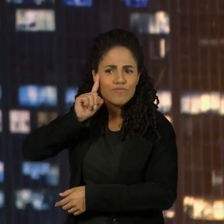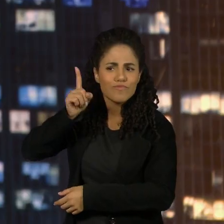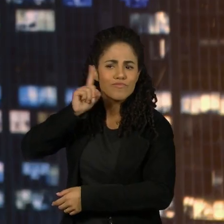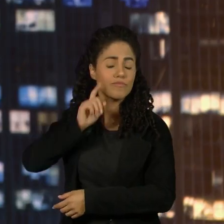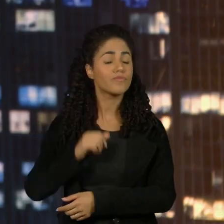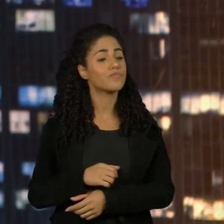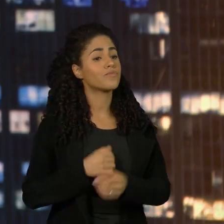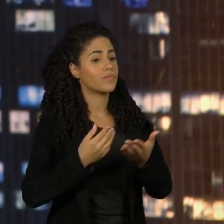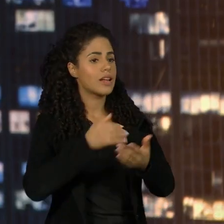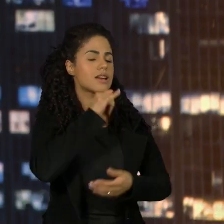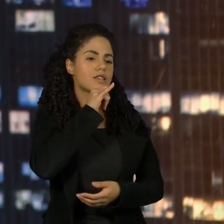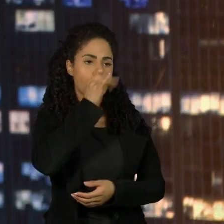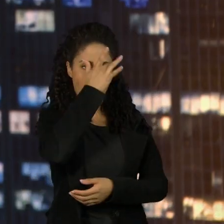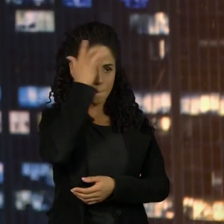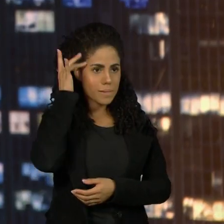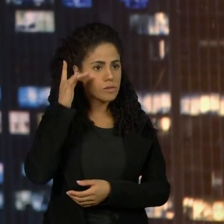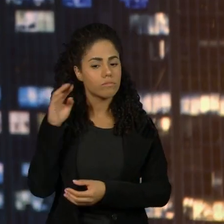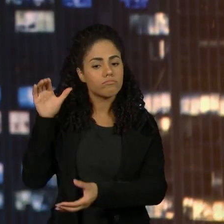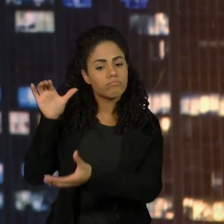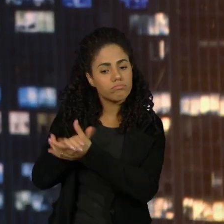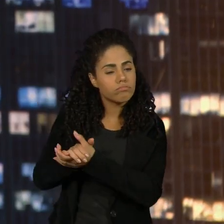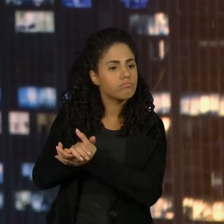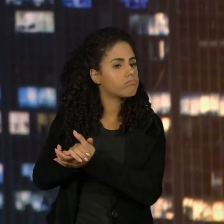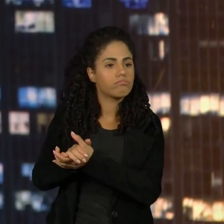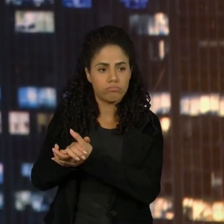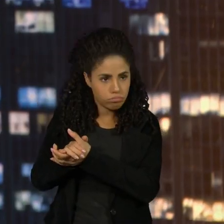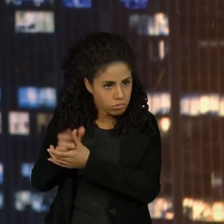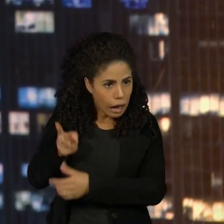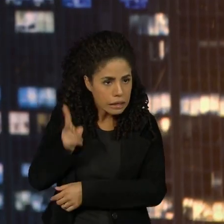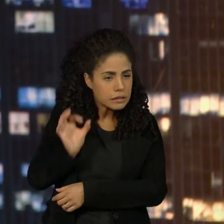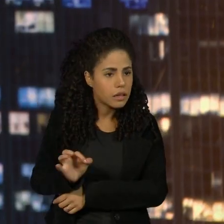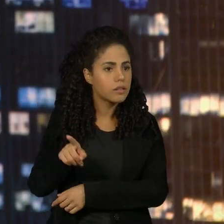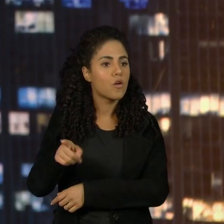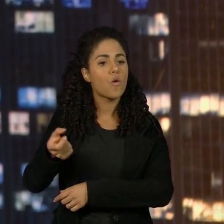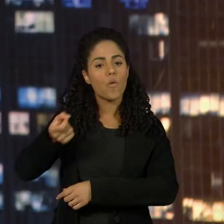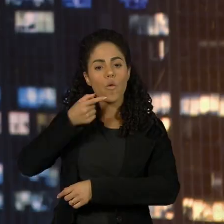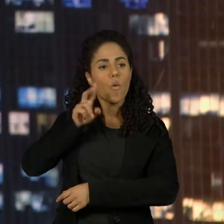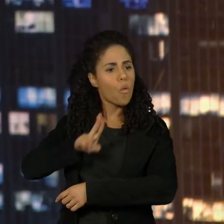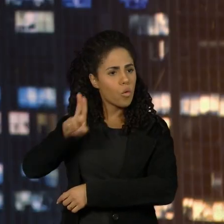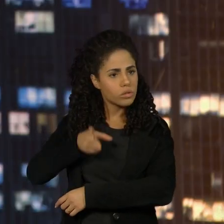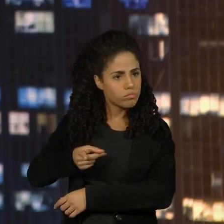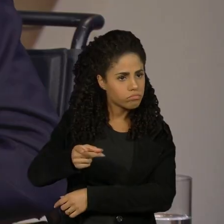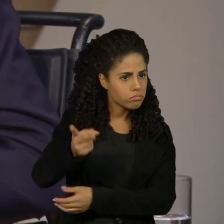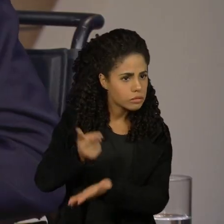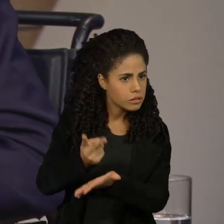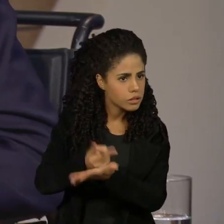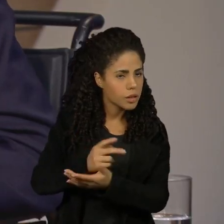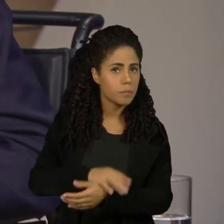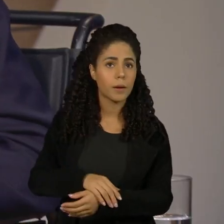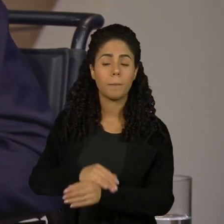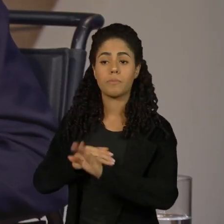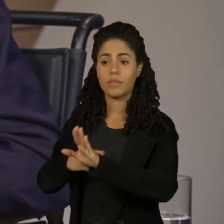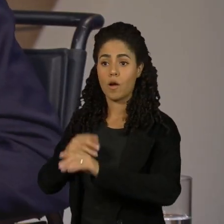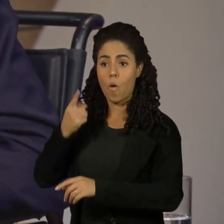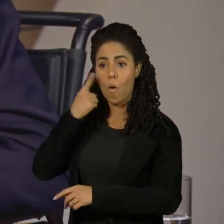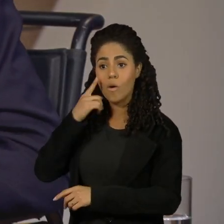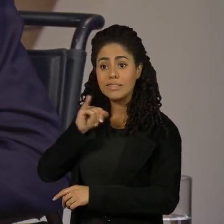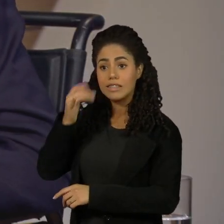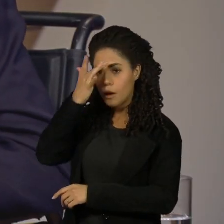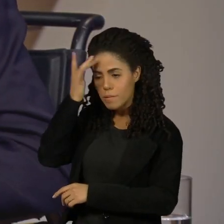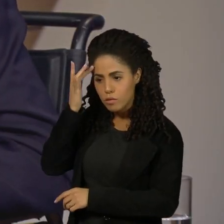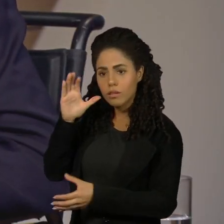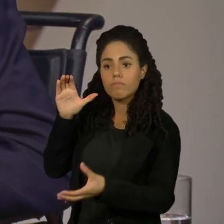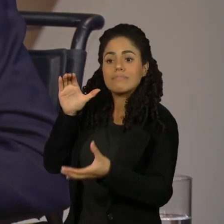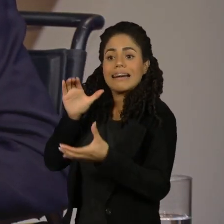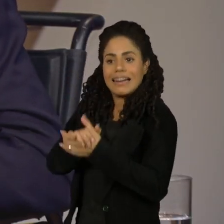que têm, por exemplo, um parceiro fixo, esse parceiro toma a PrEP continuamente? Se a pessoa tem um parceiro fixo